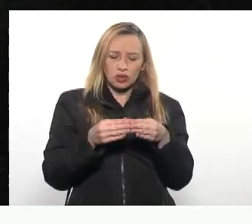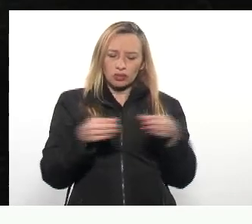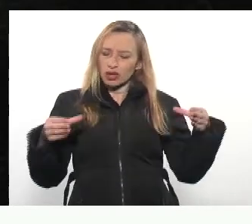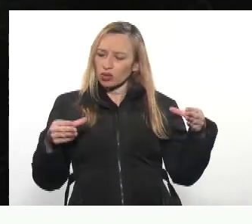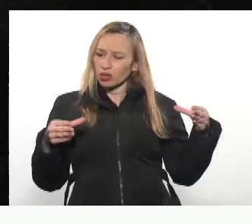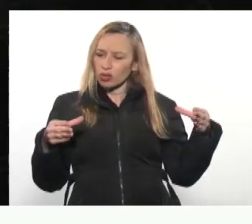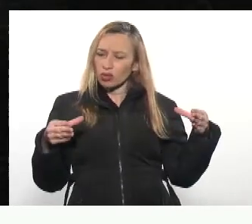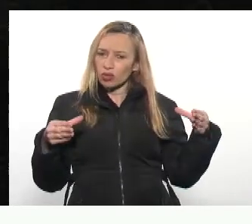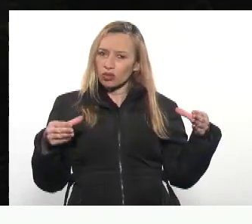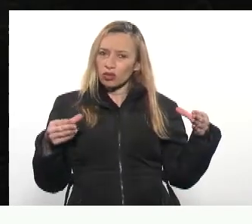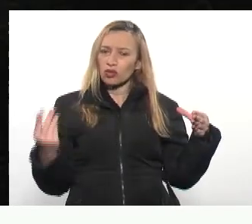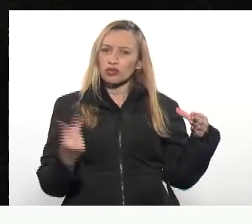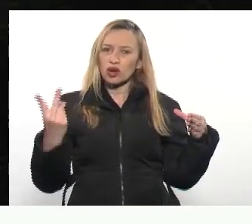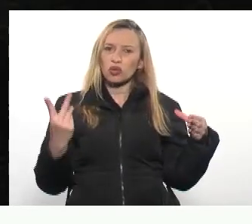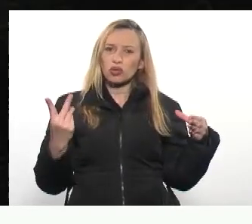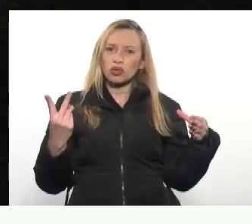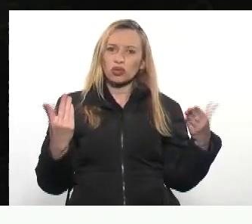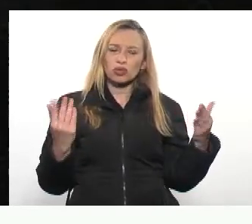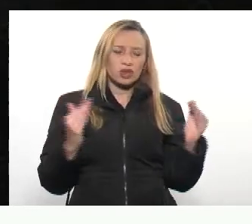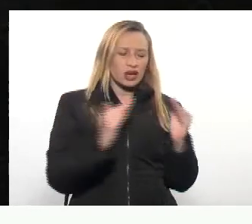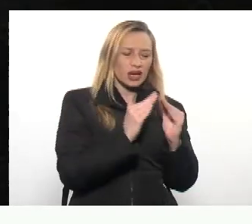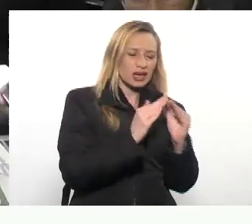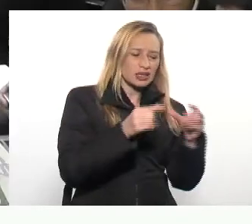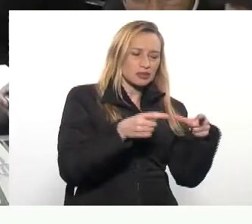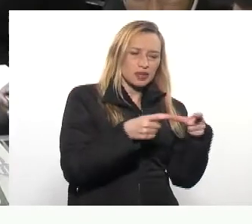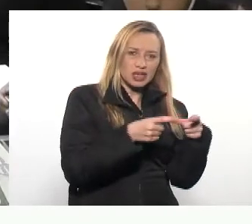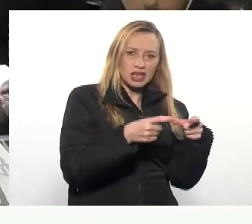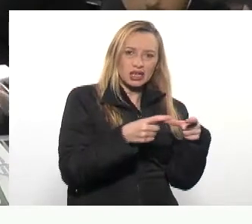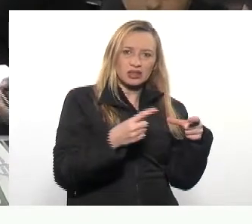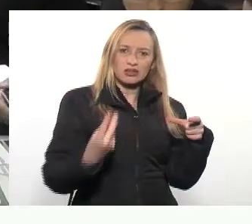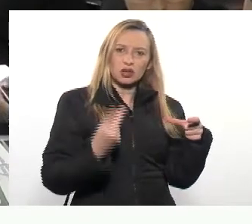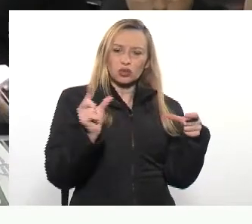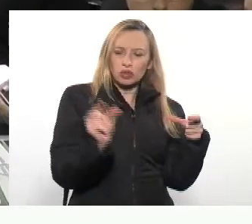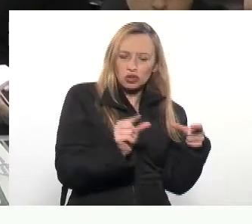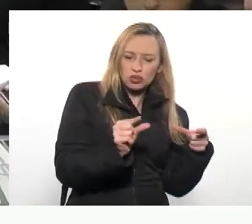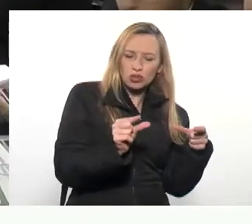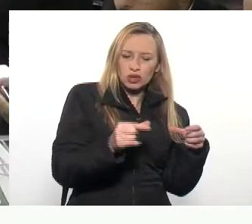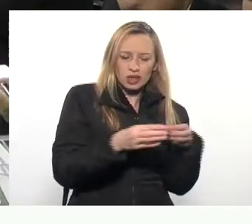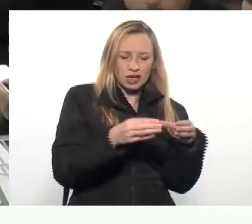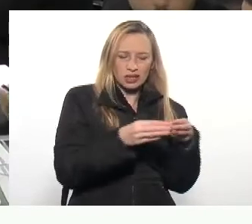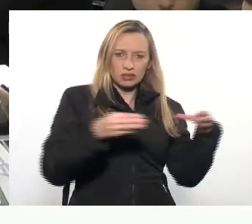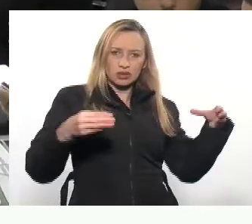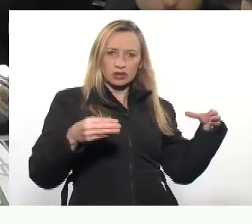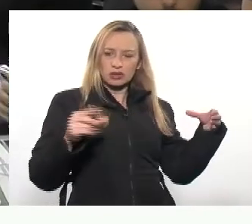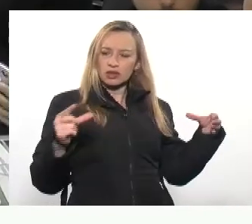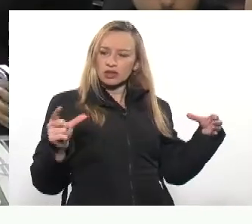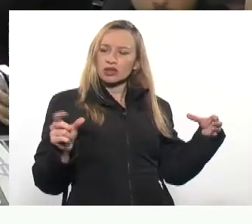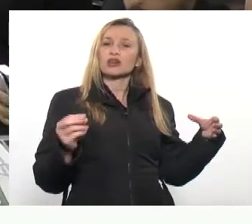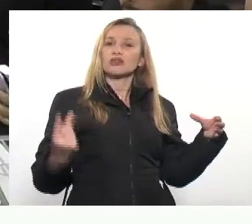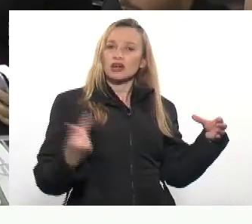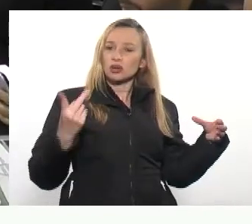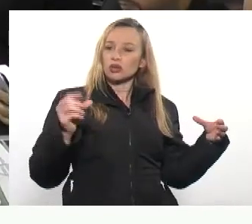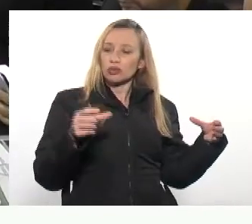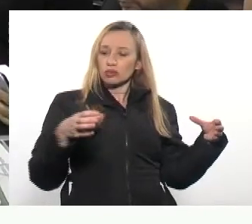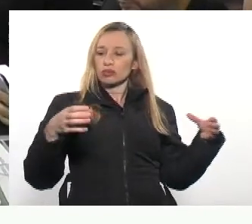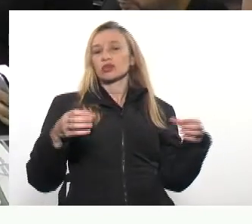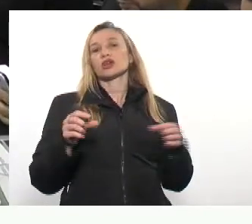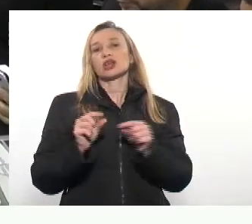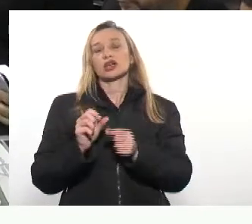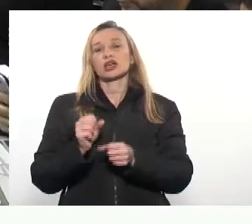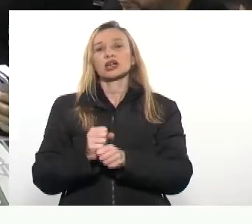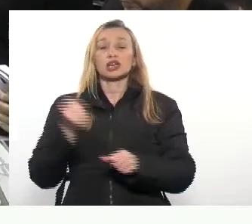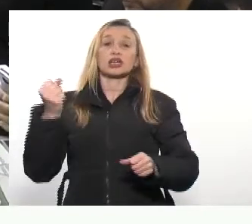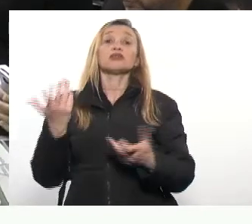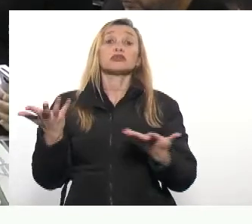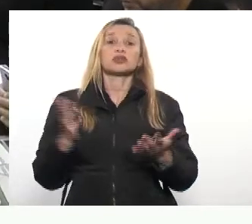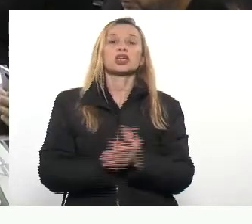maneira mais eficaz? Deputado Jorge Felipe, eu vejo uma outra dificuldade hoje, que a